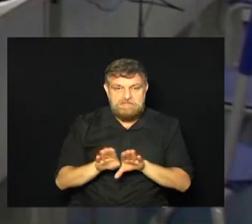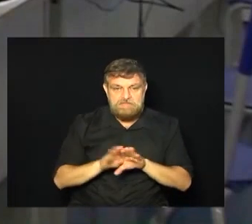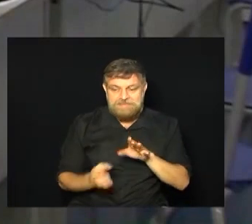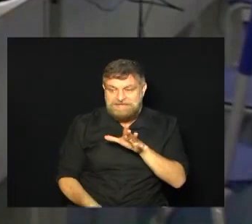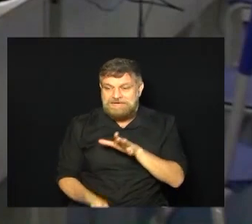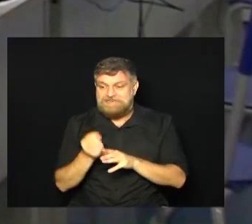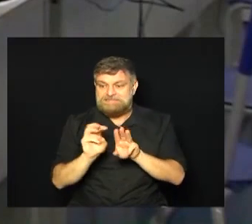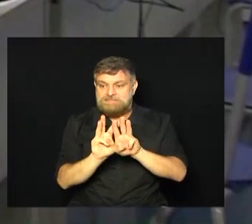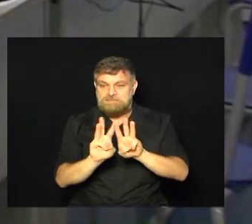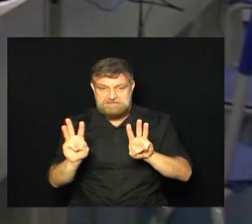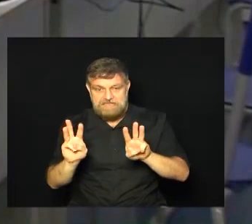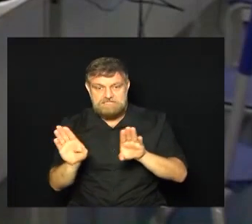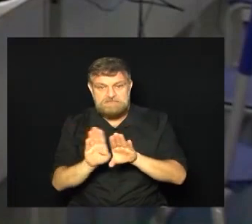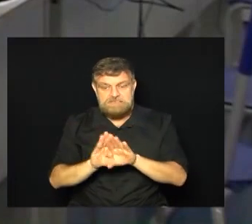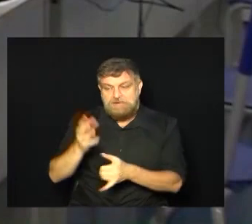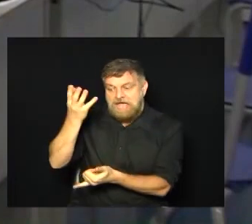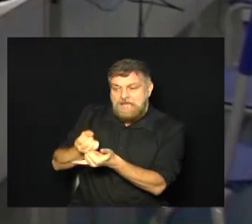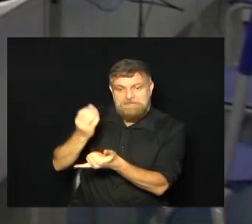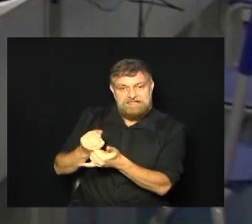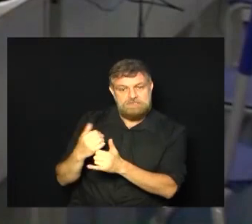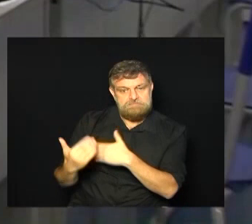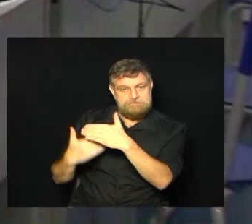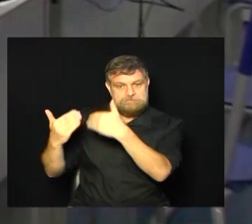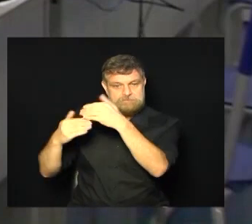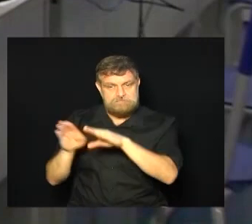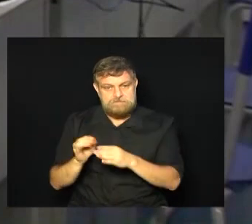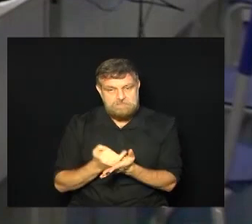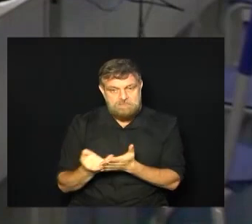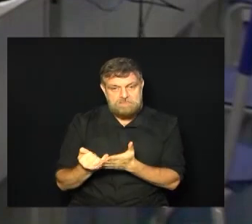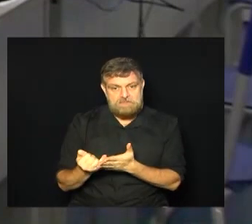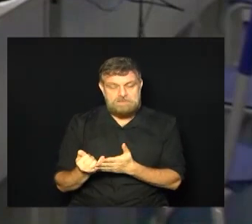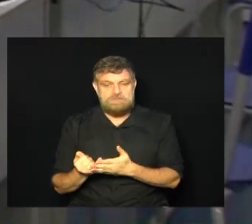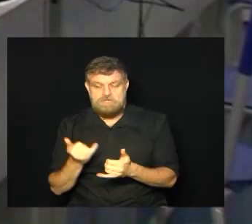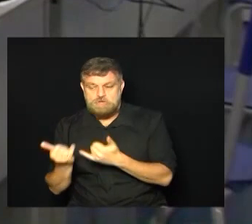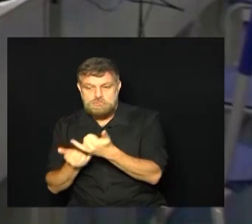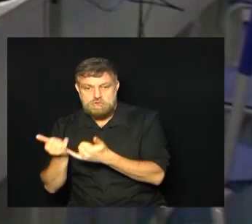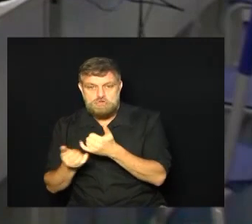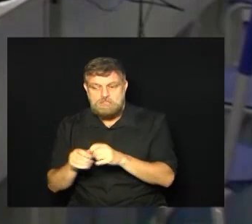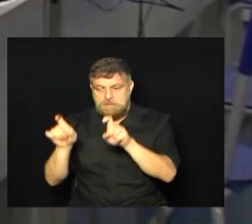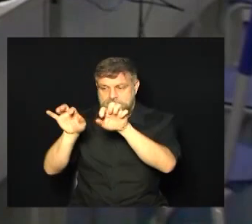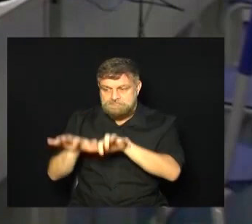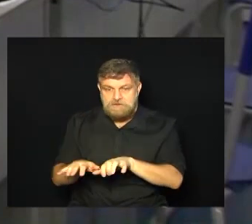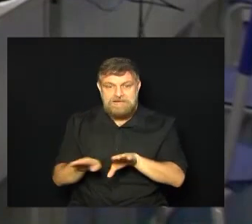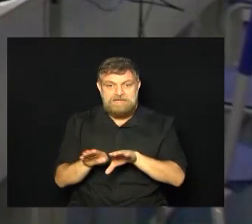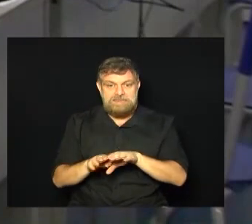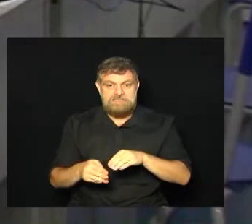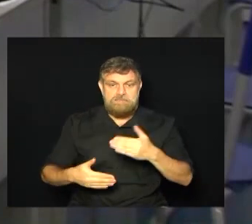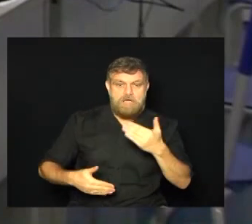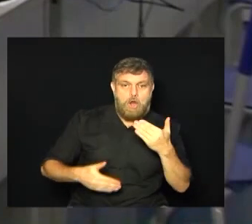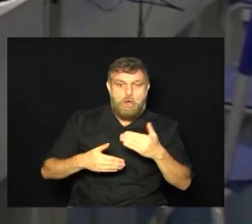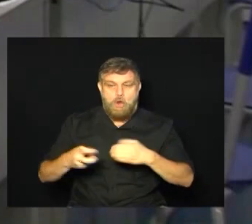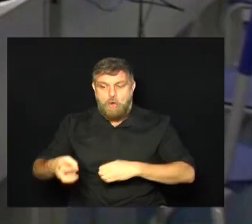websites, desenvolvimento de aplicativos, introdução a jogos e Python, introdução à robótica. Na área